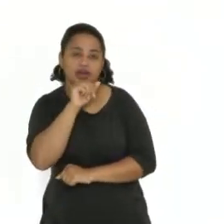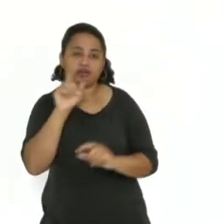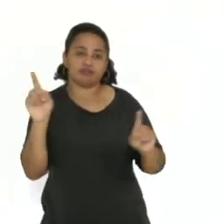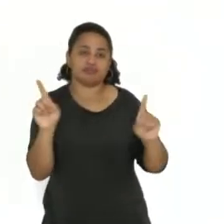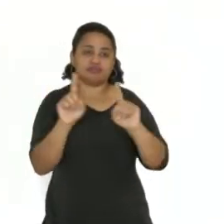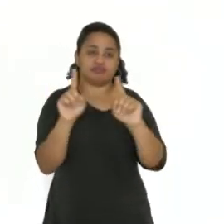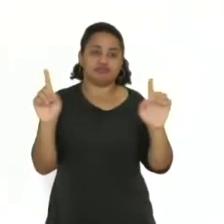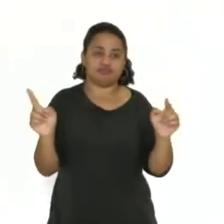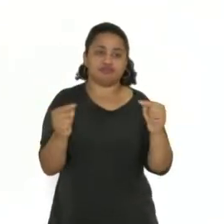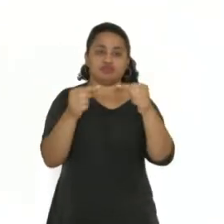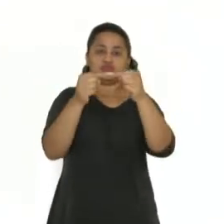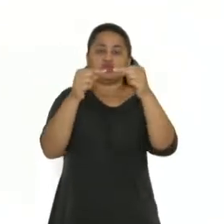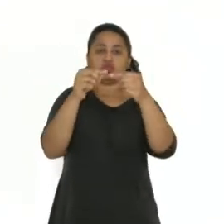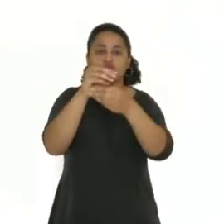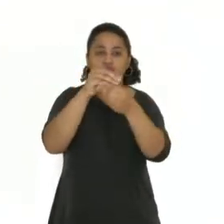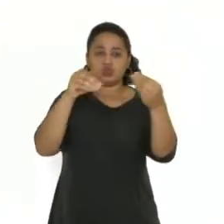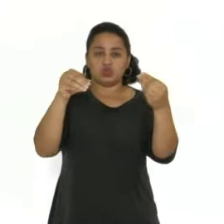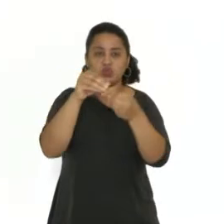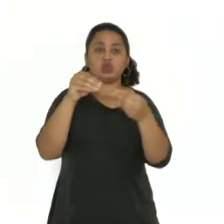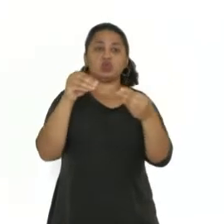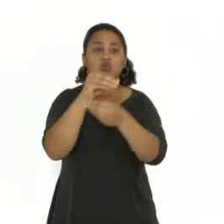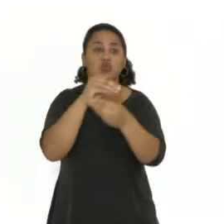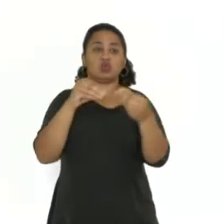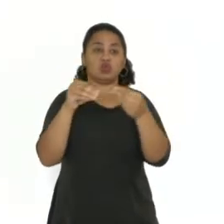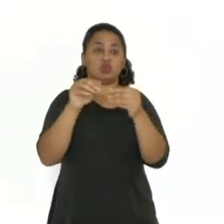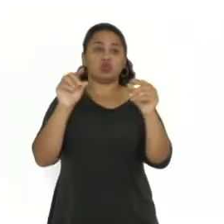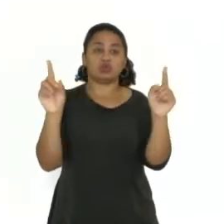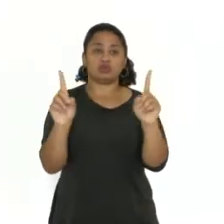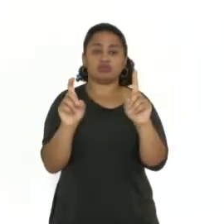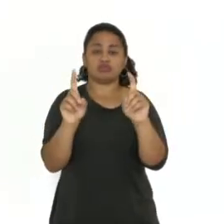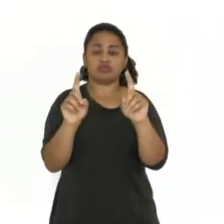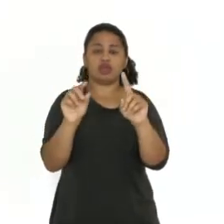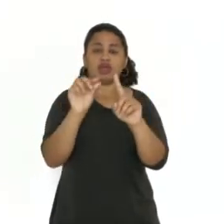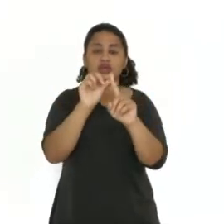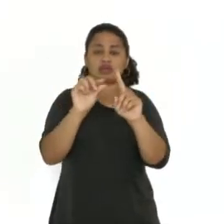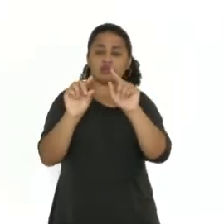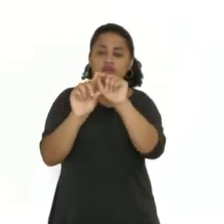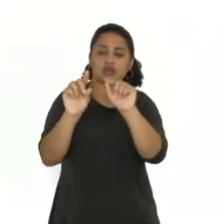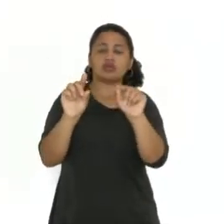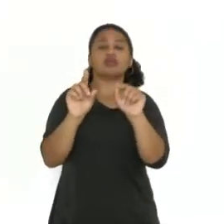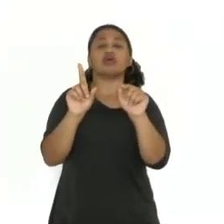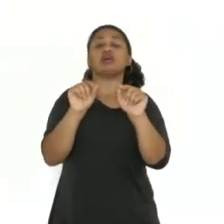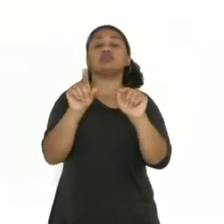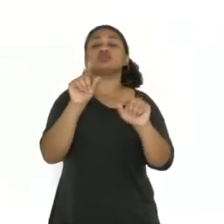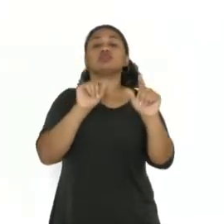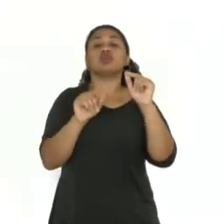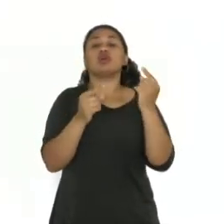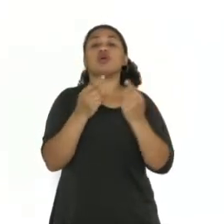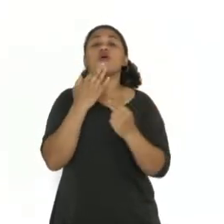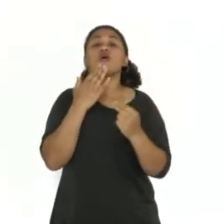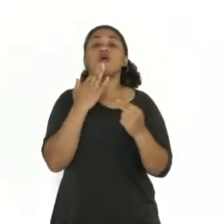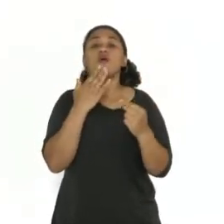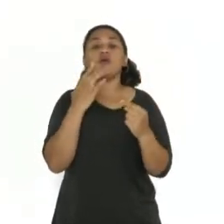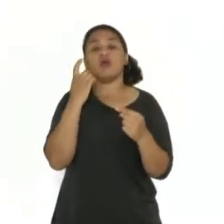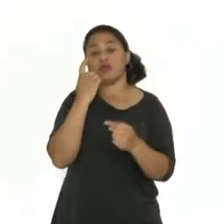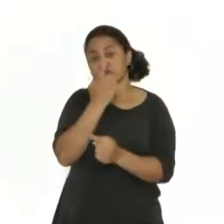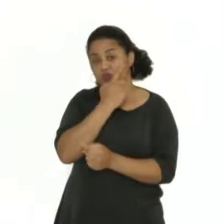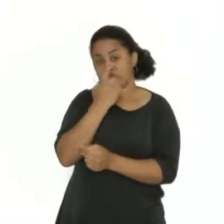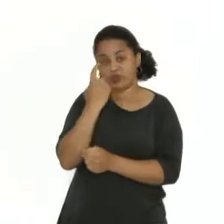quando forma, quando junta as informações, esta parte vai definir a cor dos olhos do